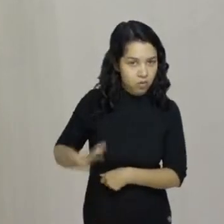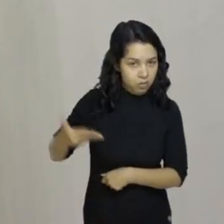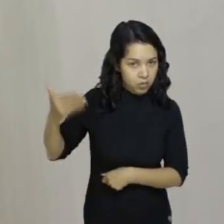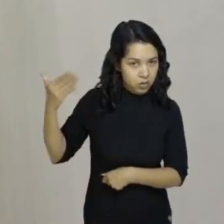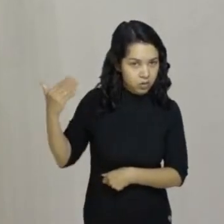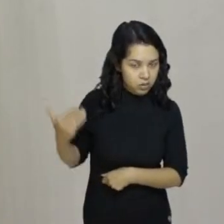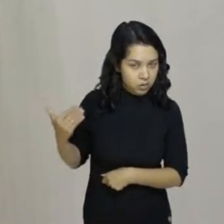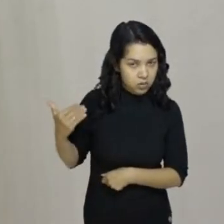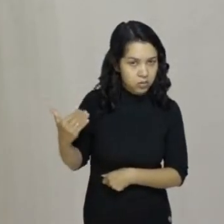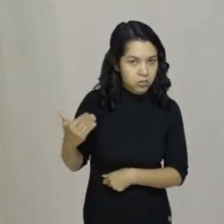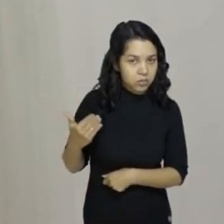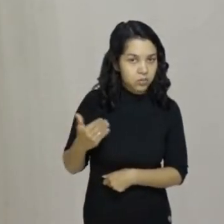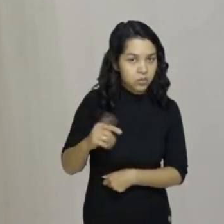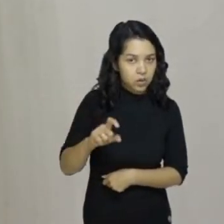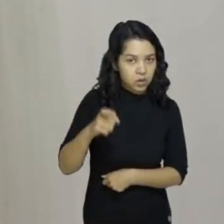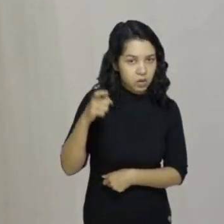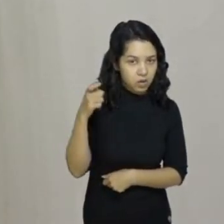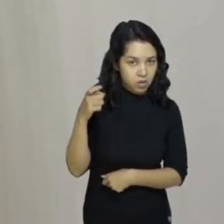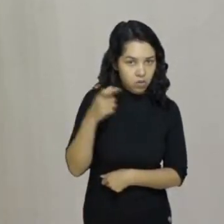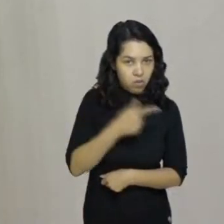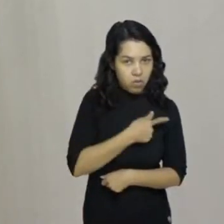do ex-governador